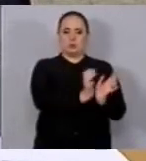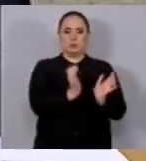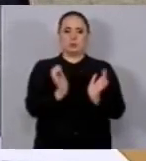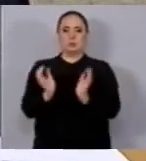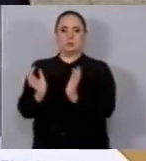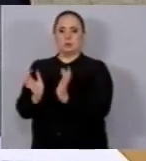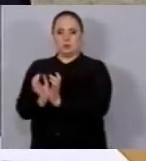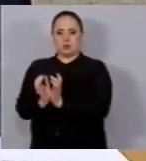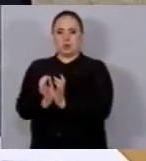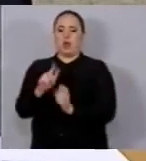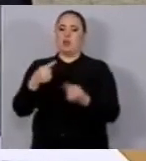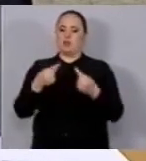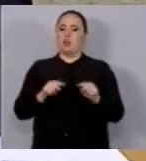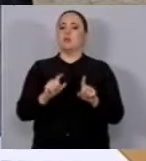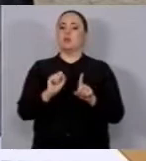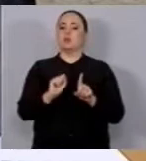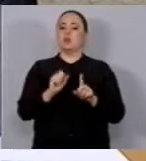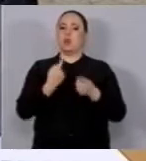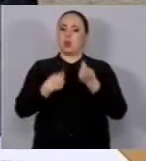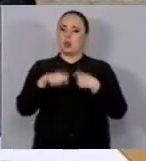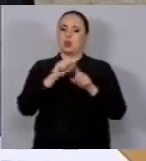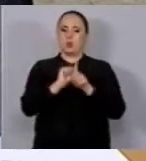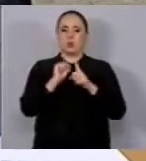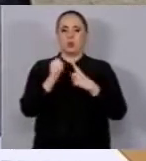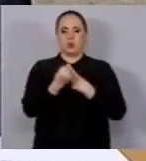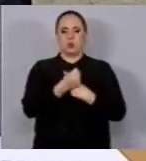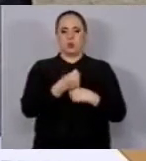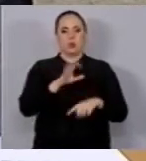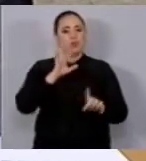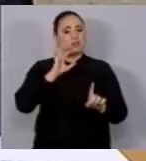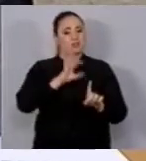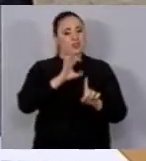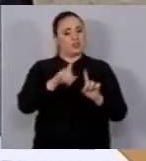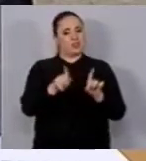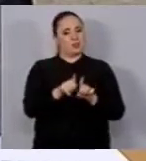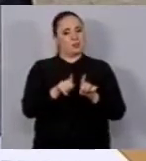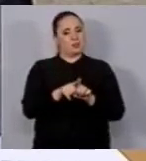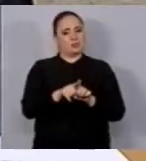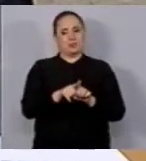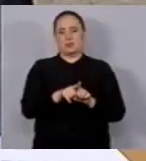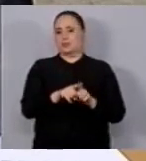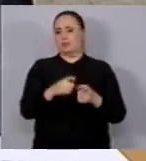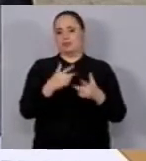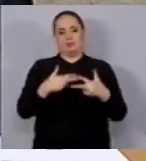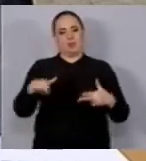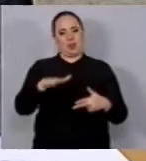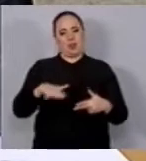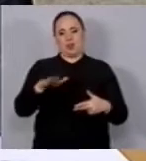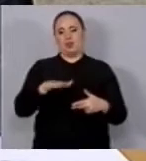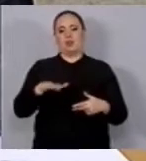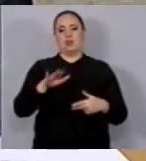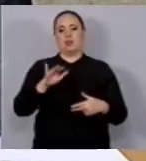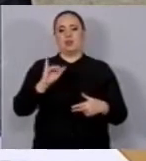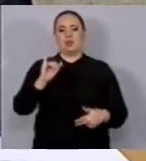dos desafios econômicos sociais, afeta, sobretudo, as camadas mais informadas da